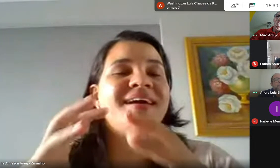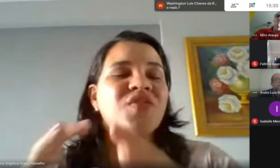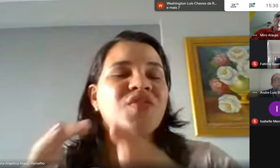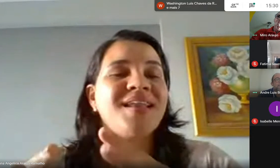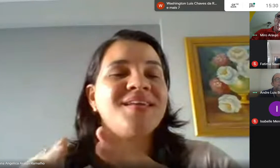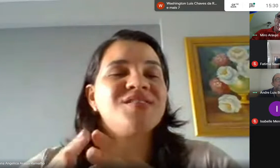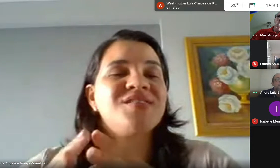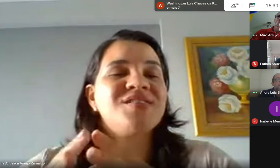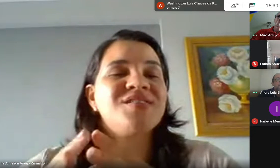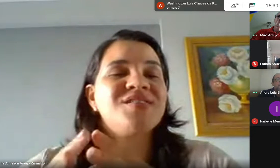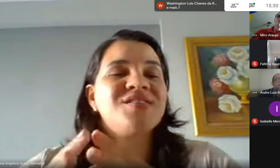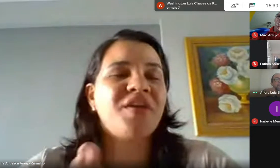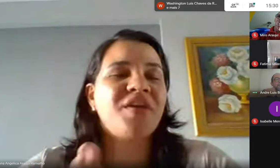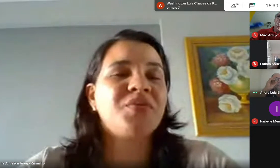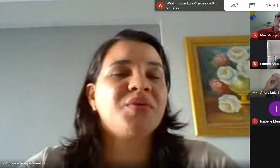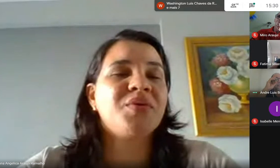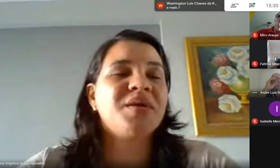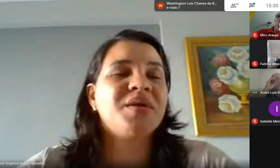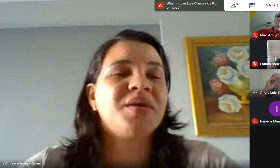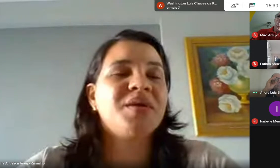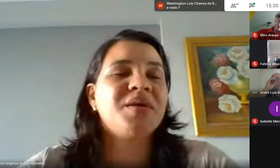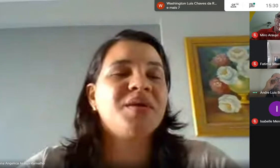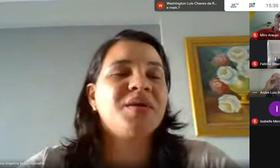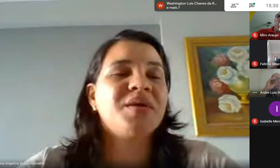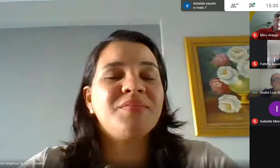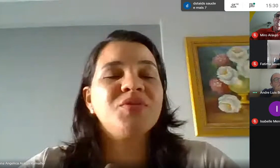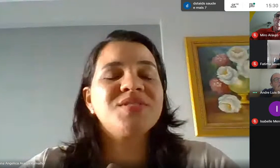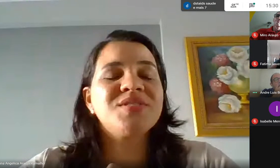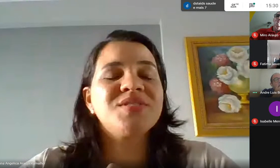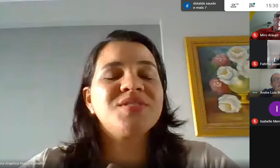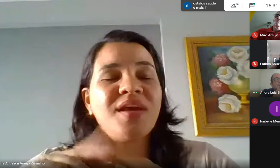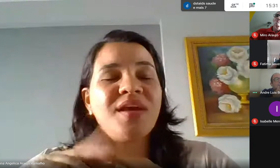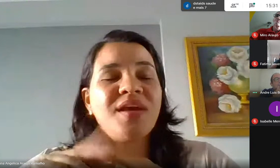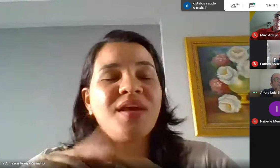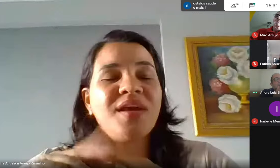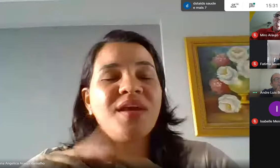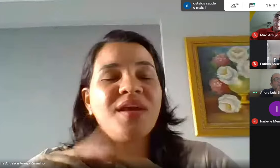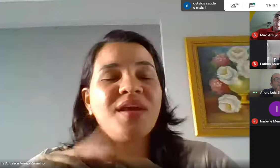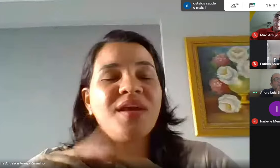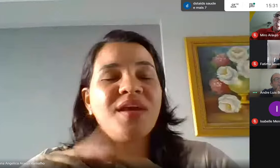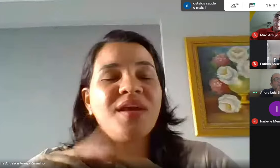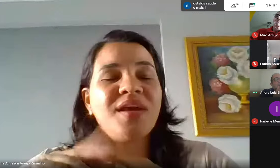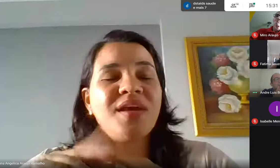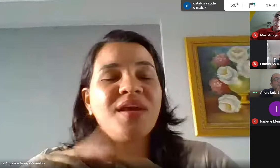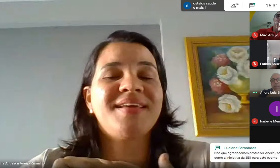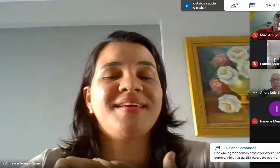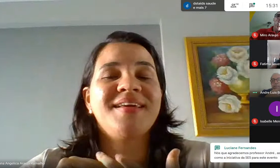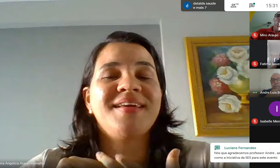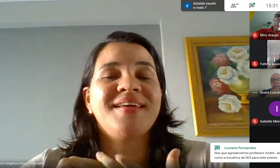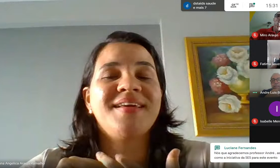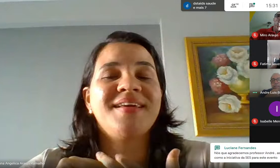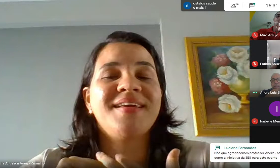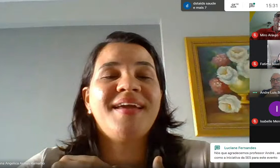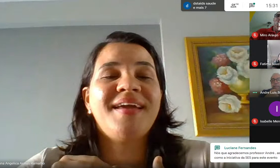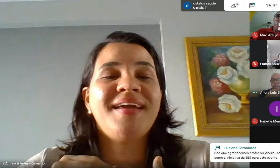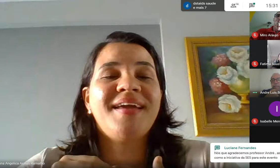interligando as falas, perfeito. E, assim, muito satisfeita e feliz em você